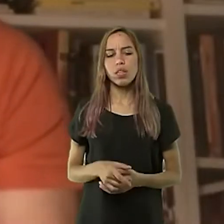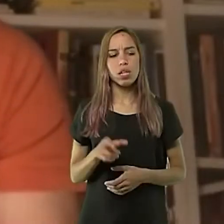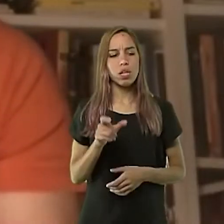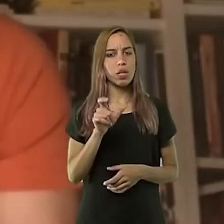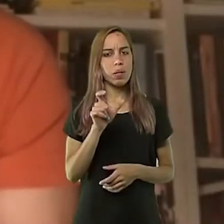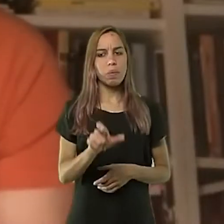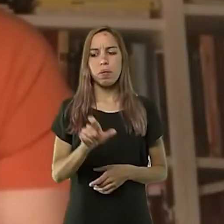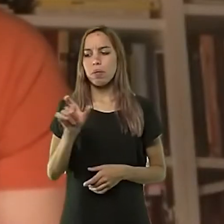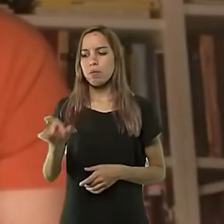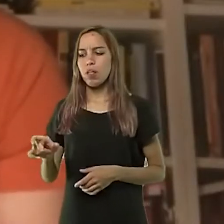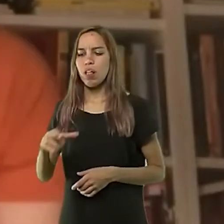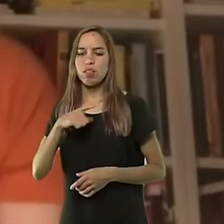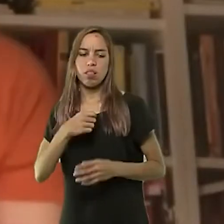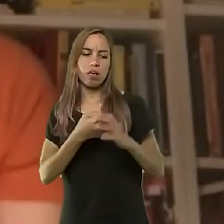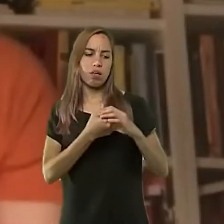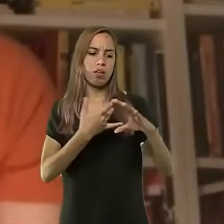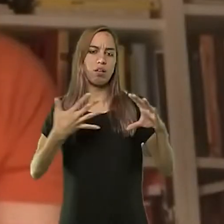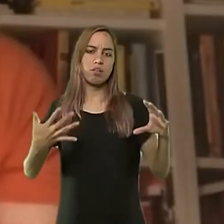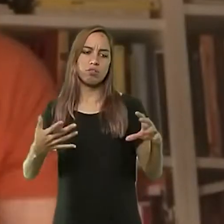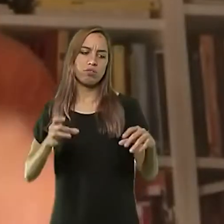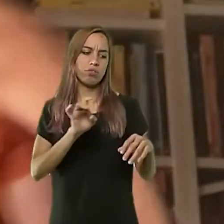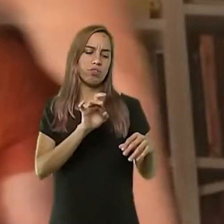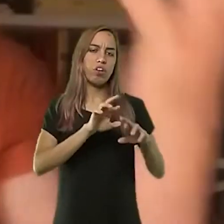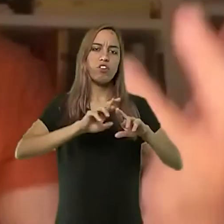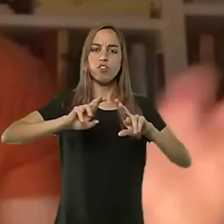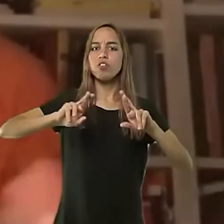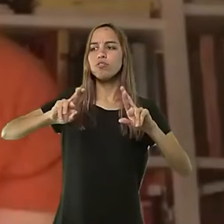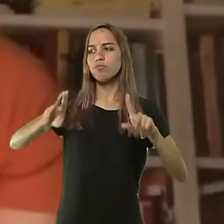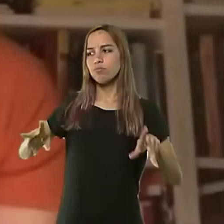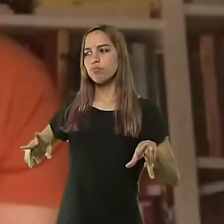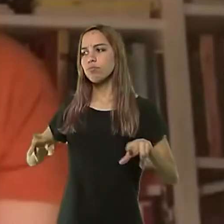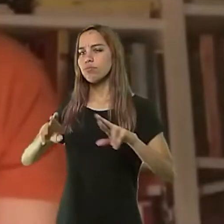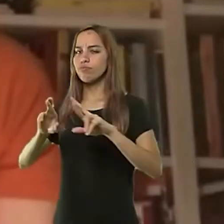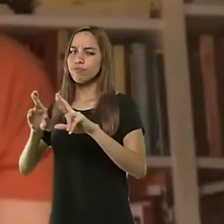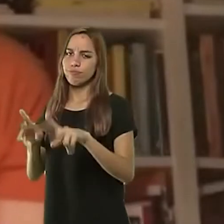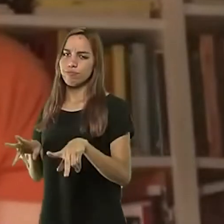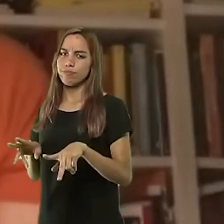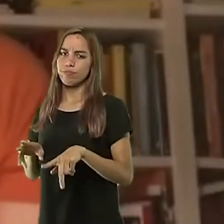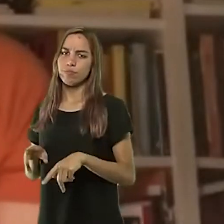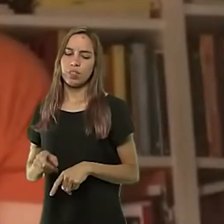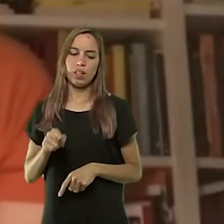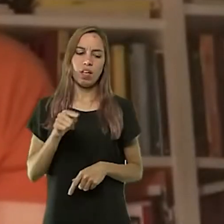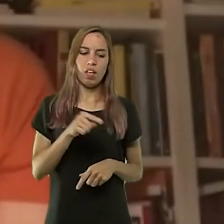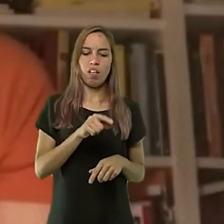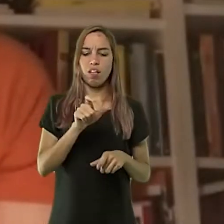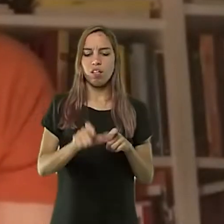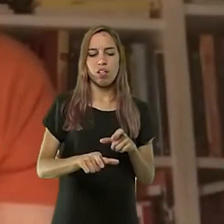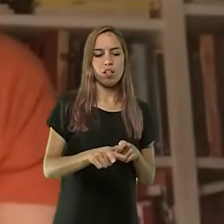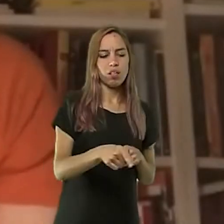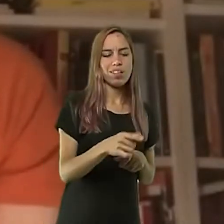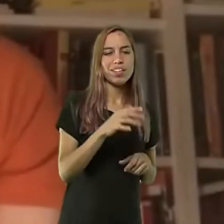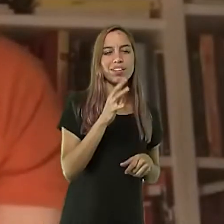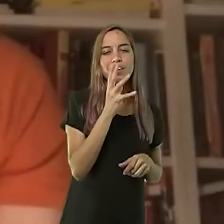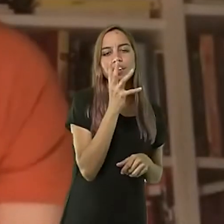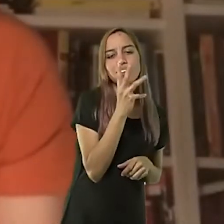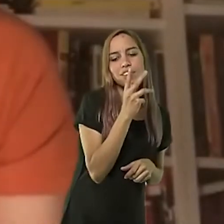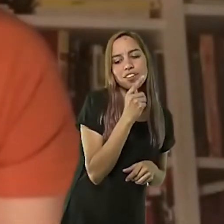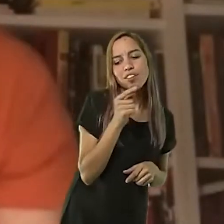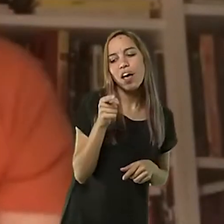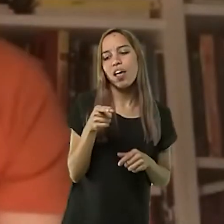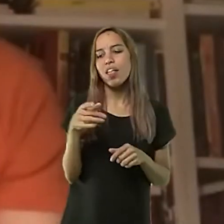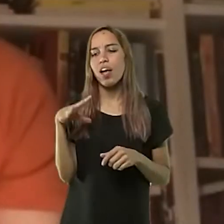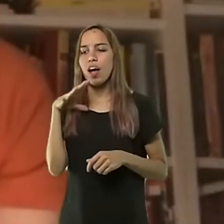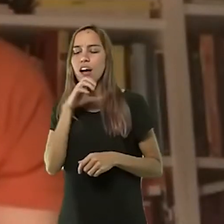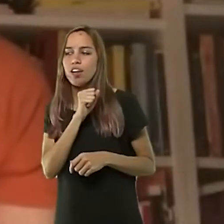característicos de cada pessoa. Alguns demoram mais tempo, os livros são pensados de maneira diferente, outros